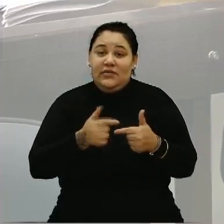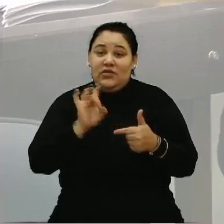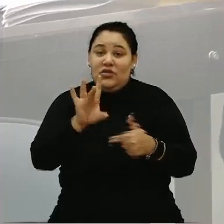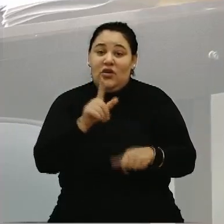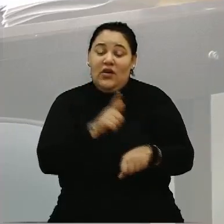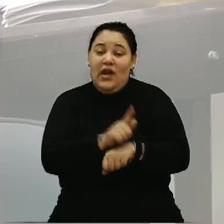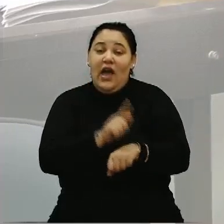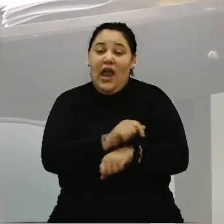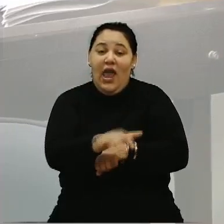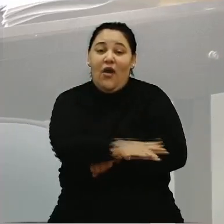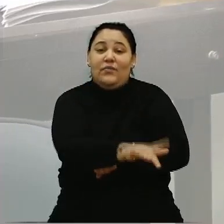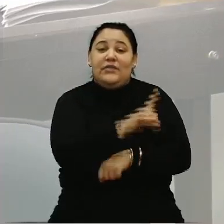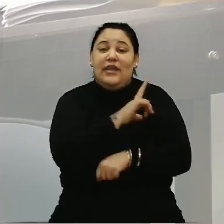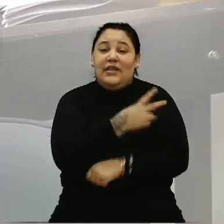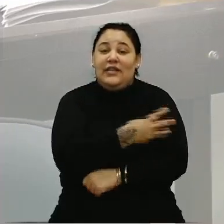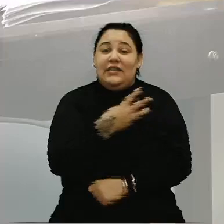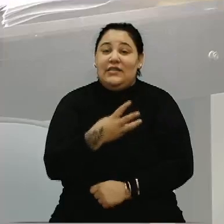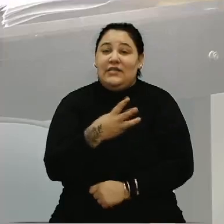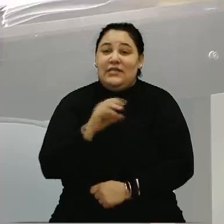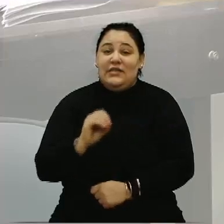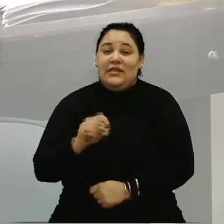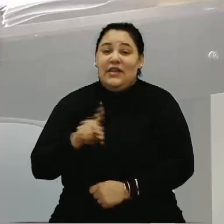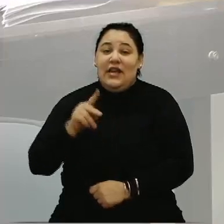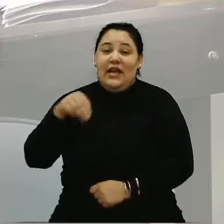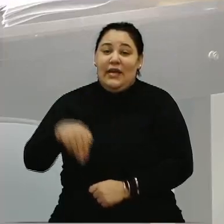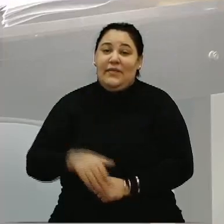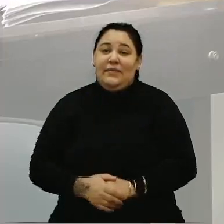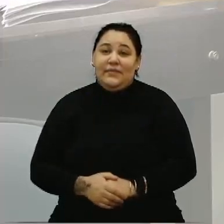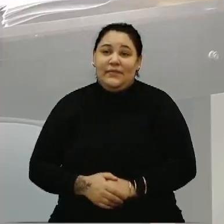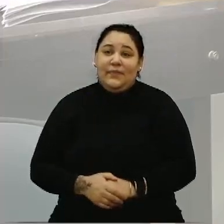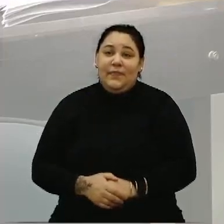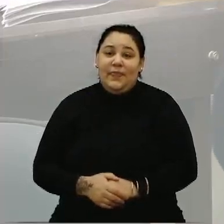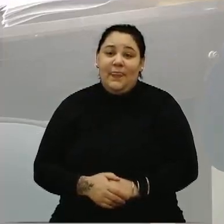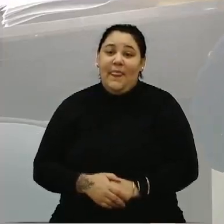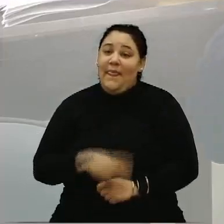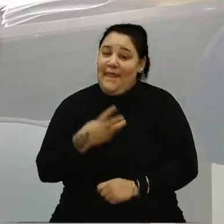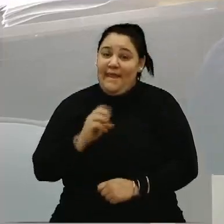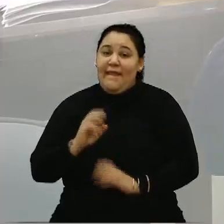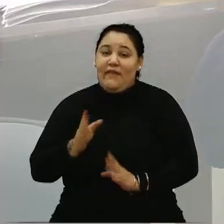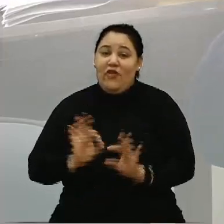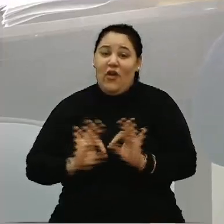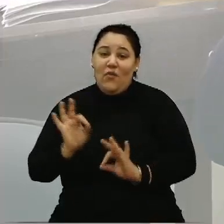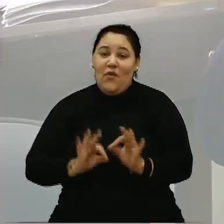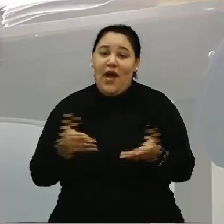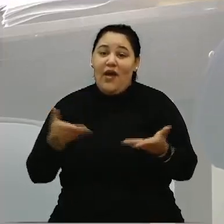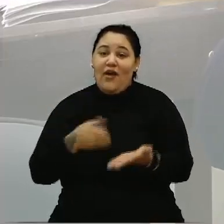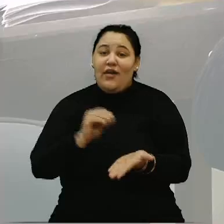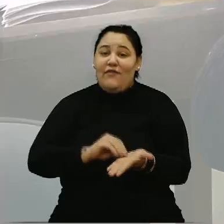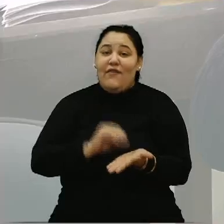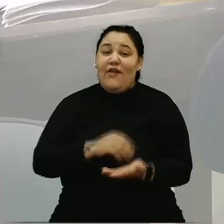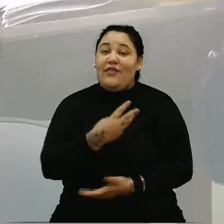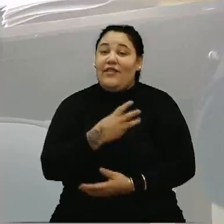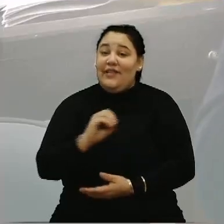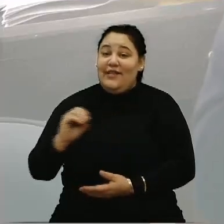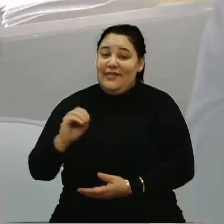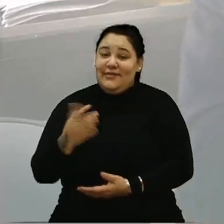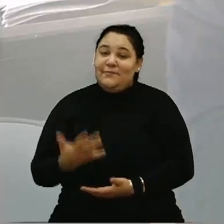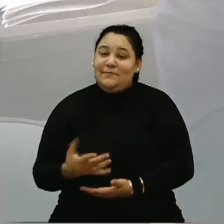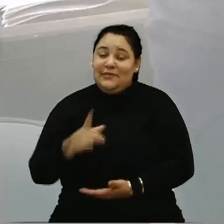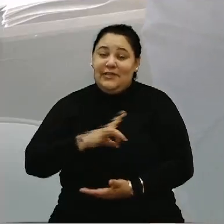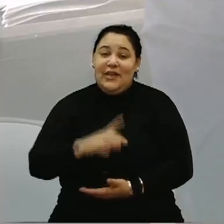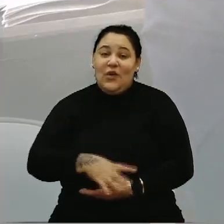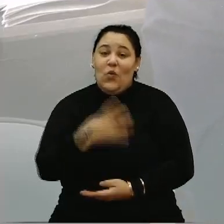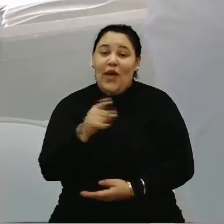tem 330 quilômetros. 30 ele arrumou outro dia e pouco agora, 300 está para arrumar. Tem